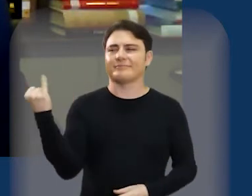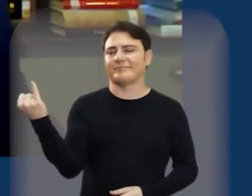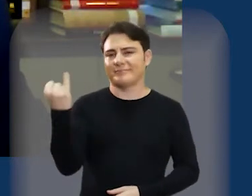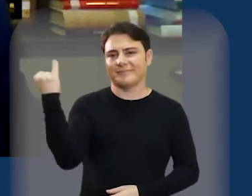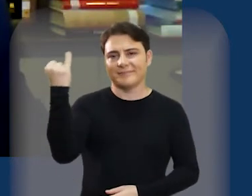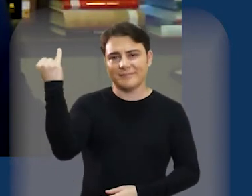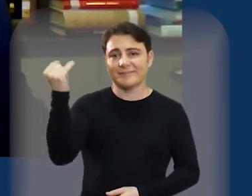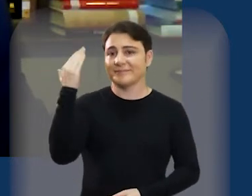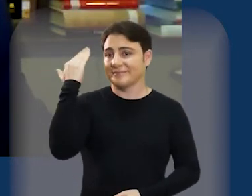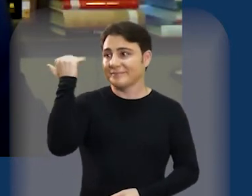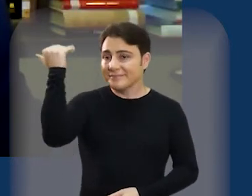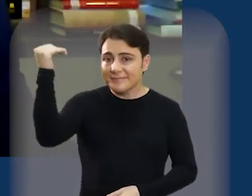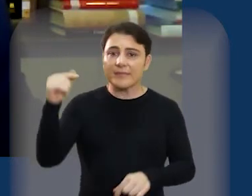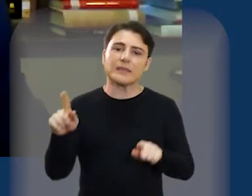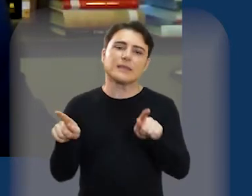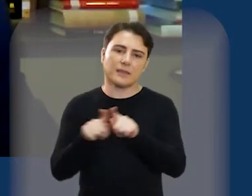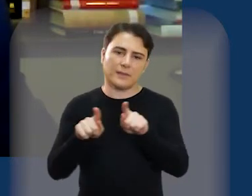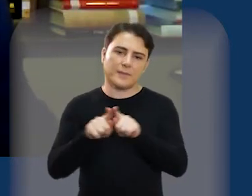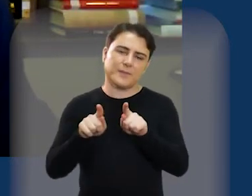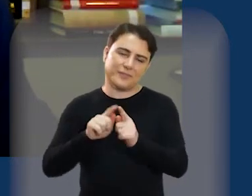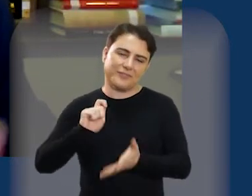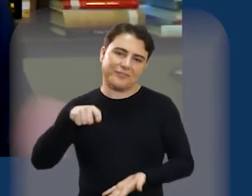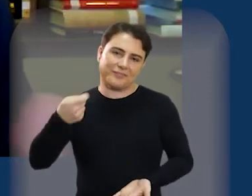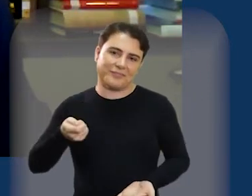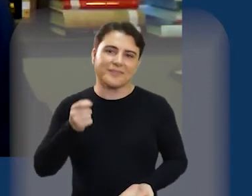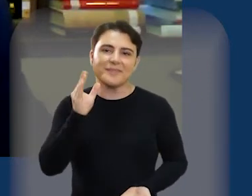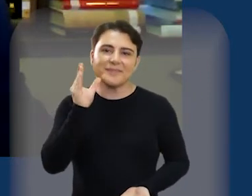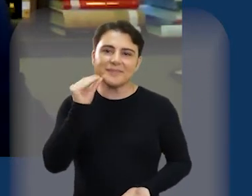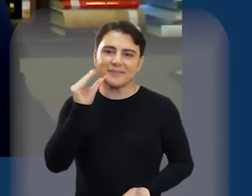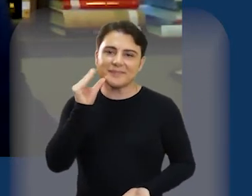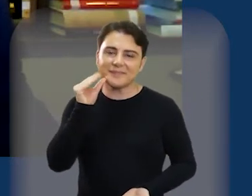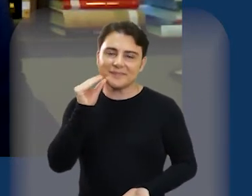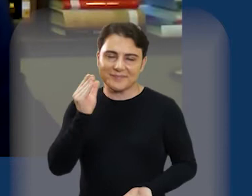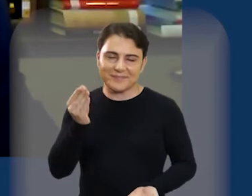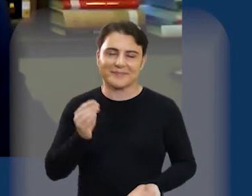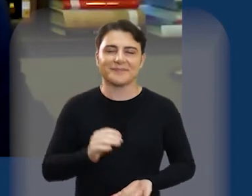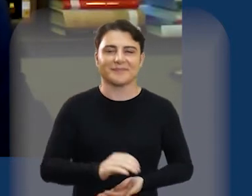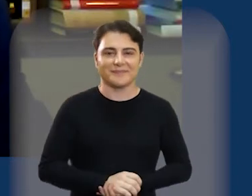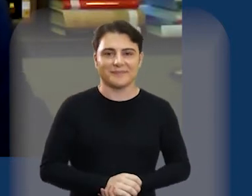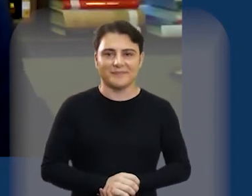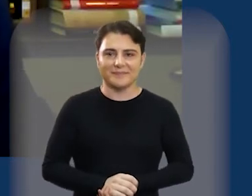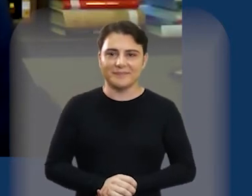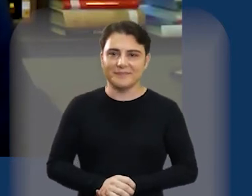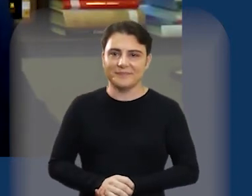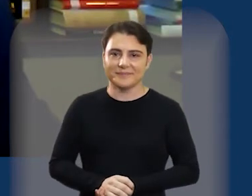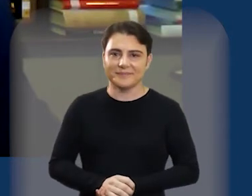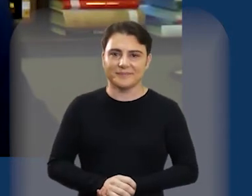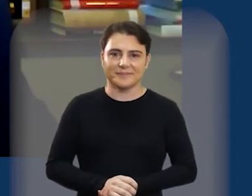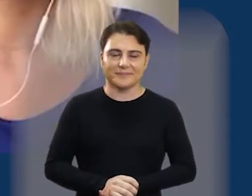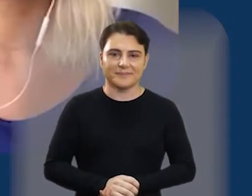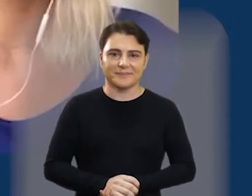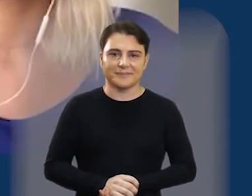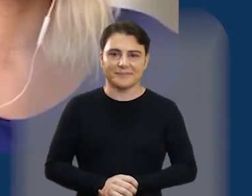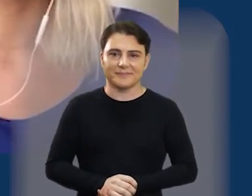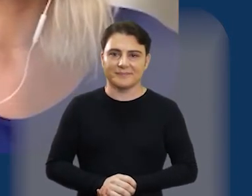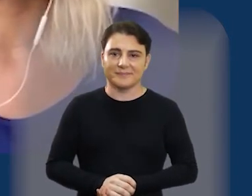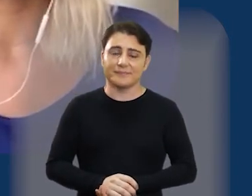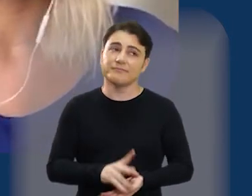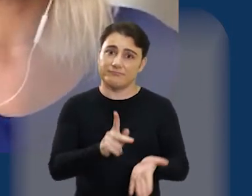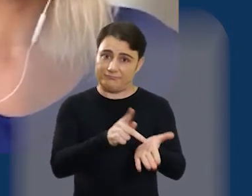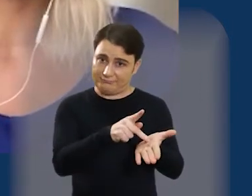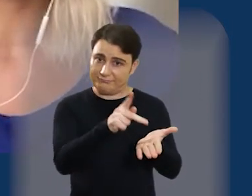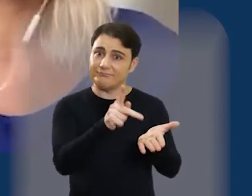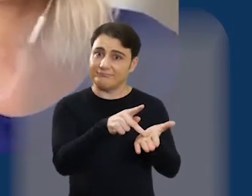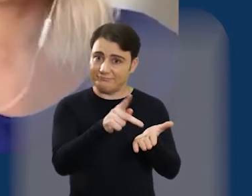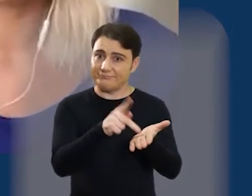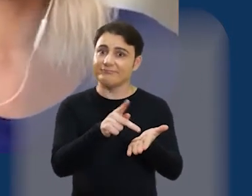de esclarecer sobre essa onda do tal do jejum intermitente, não é mesmo, Lorena? Sim.